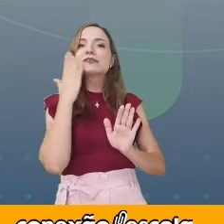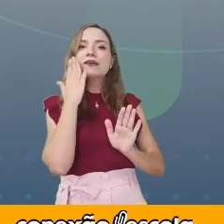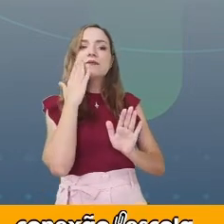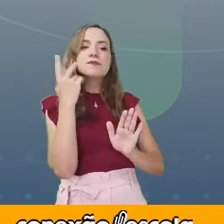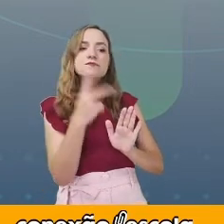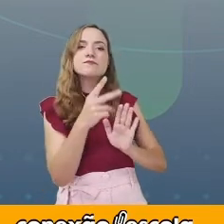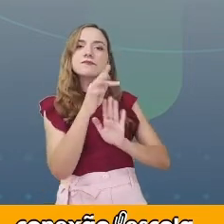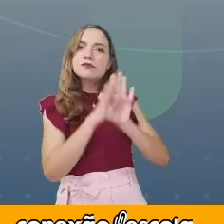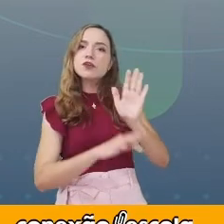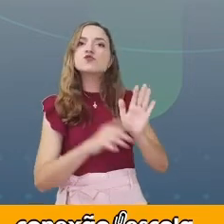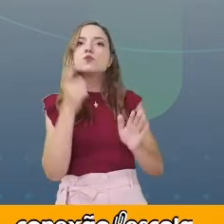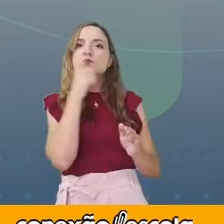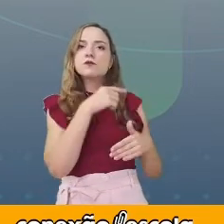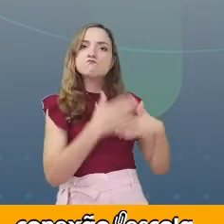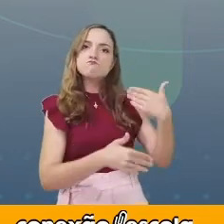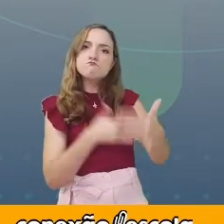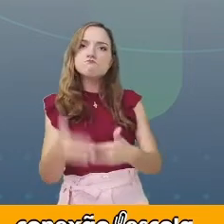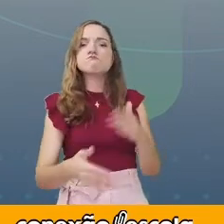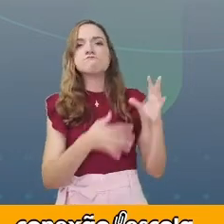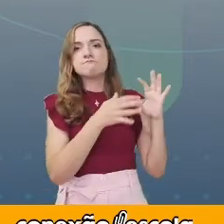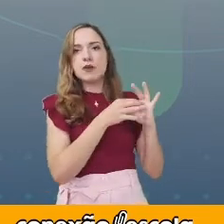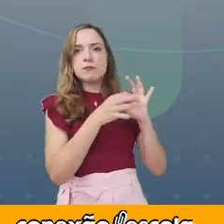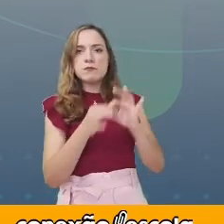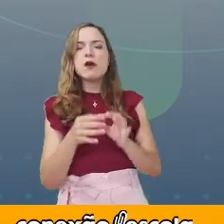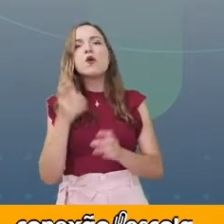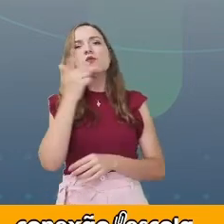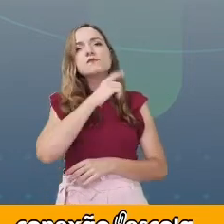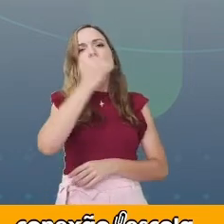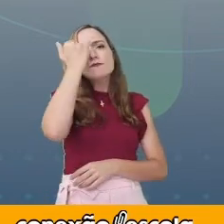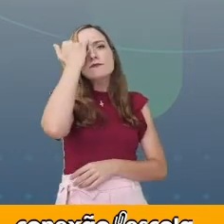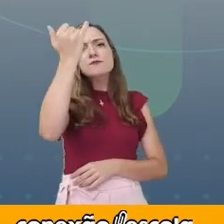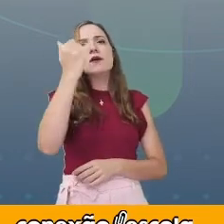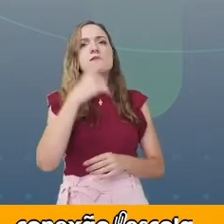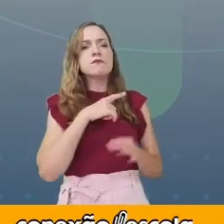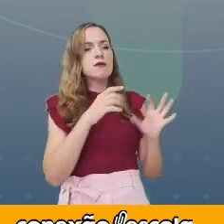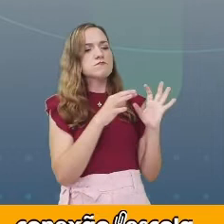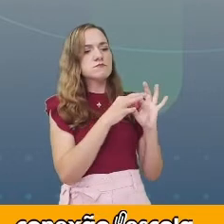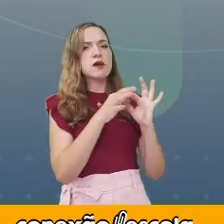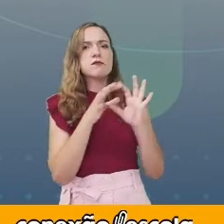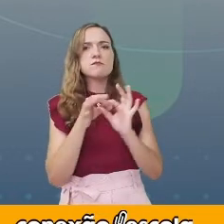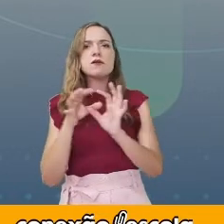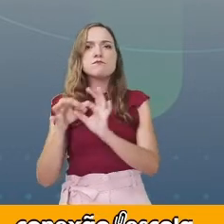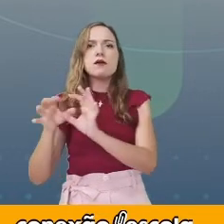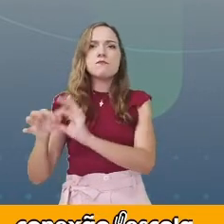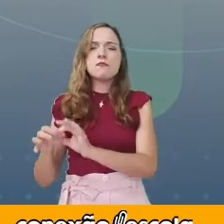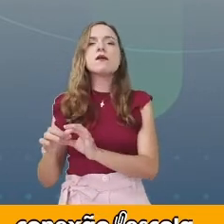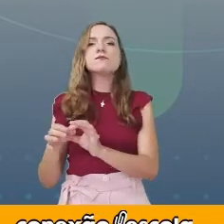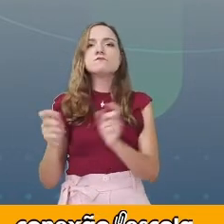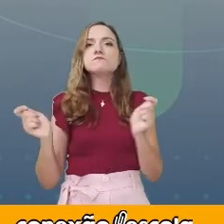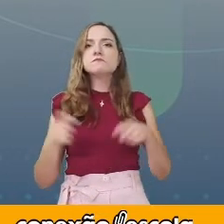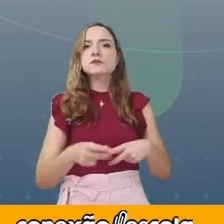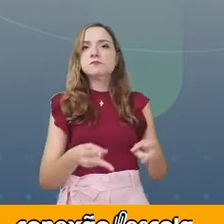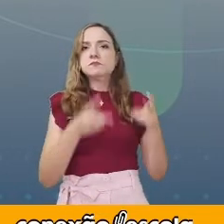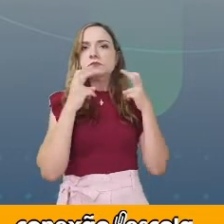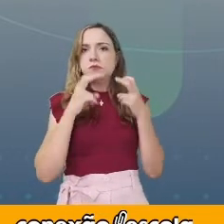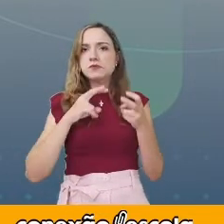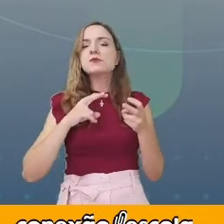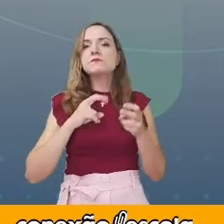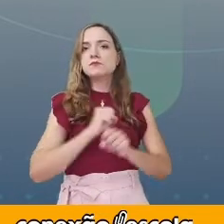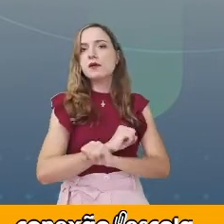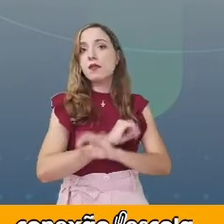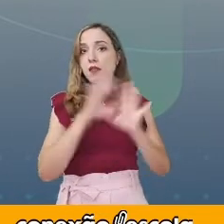texto também tenha progressão e as ideias estejam amarradas umas às outras, estabelecendo uma ordem